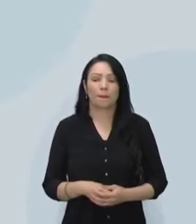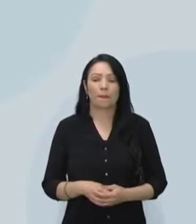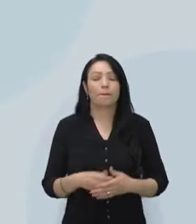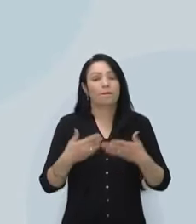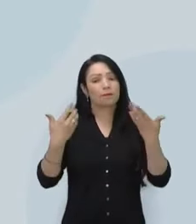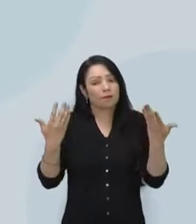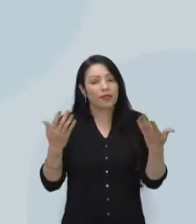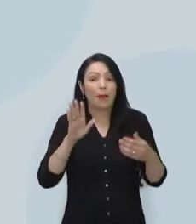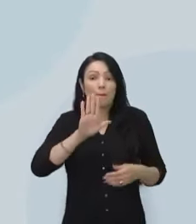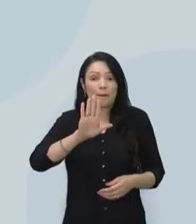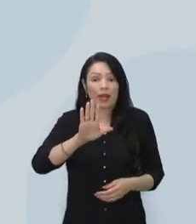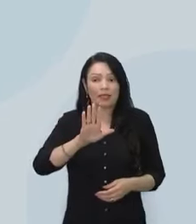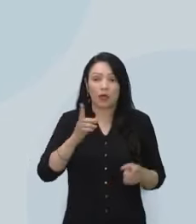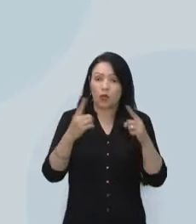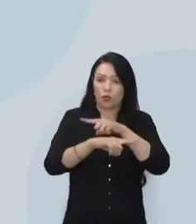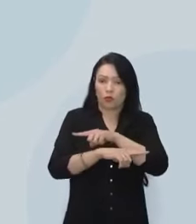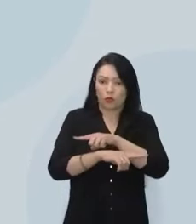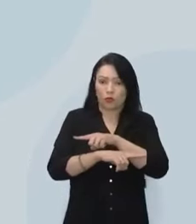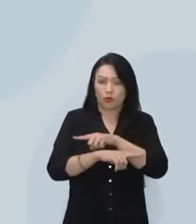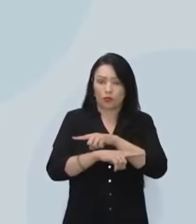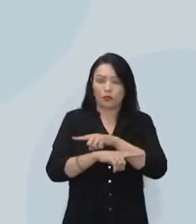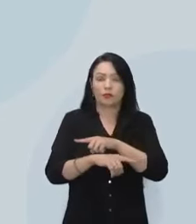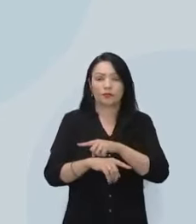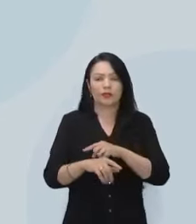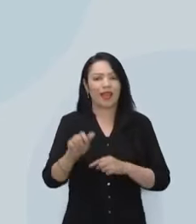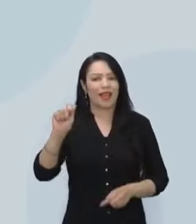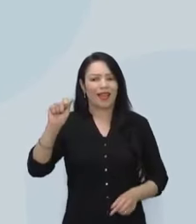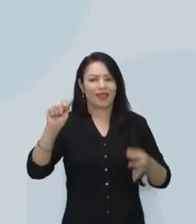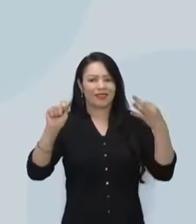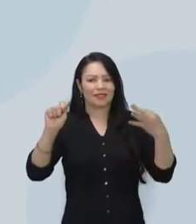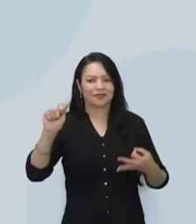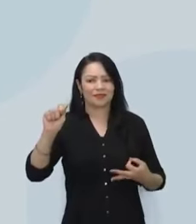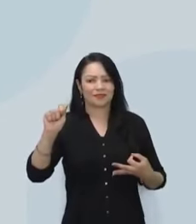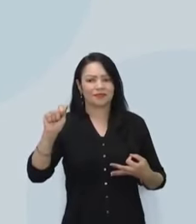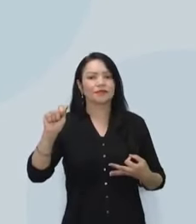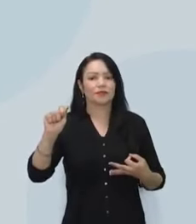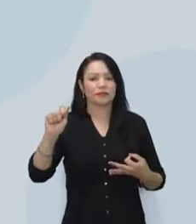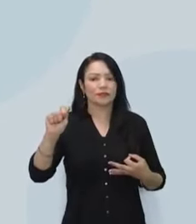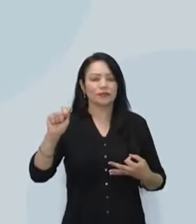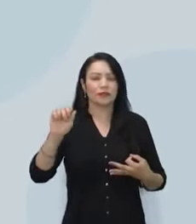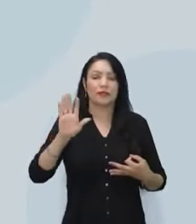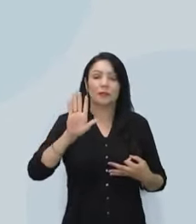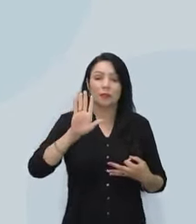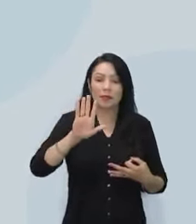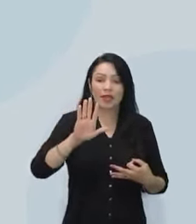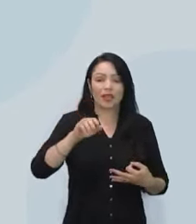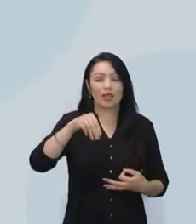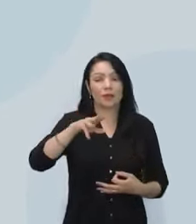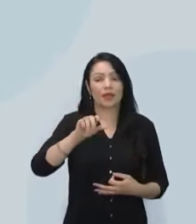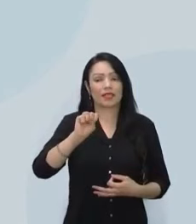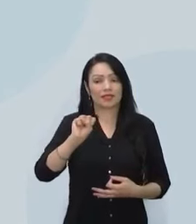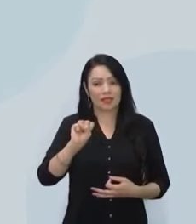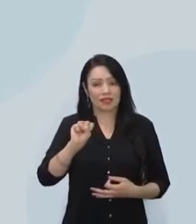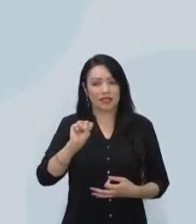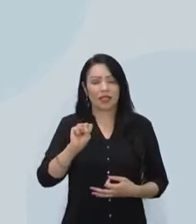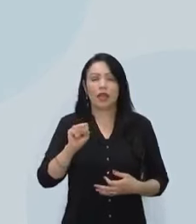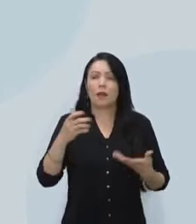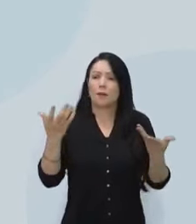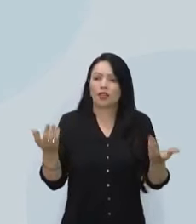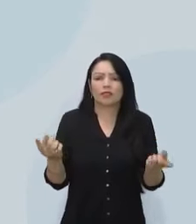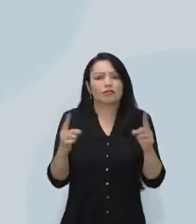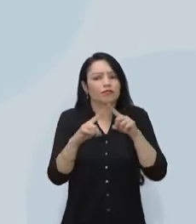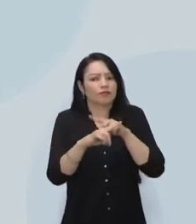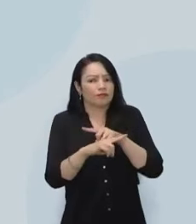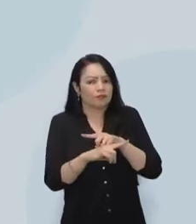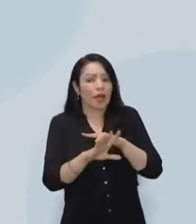só o mas, ideia de oposição. A alternativa A está correta, embora a conjunção mas seja conhecida pelo seu sentido adversativo,